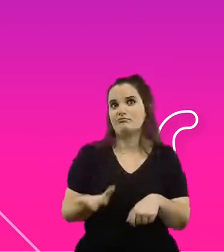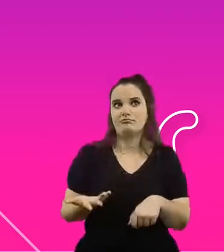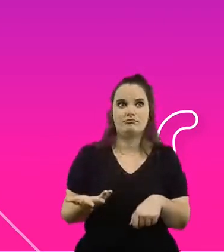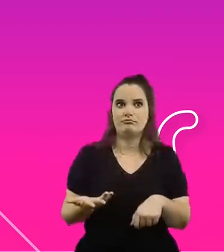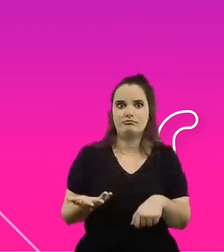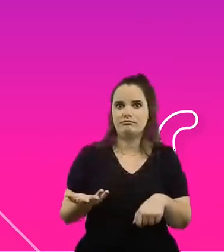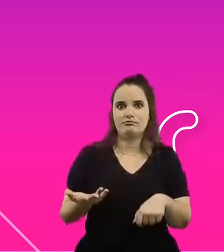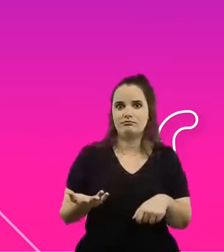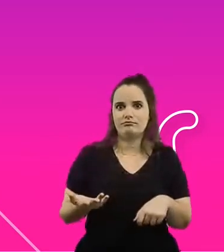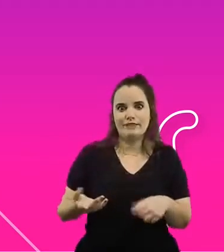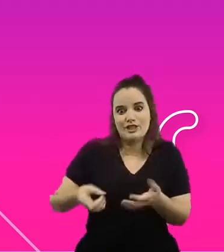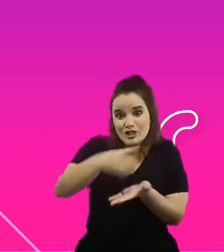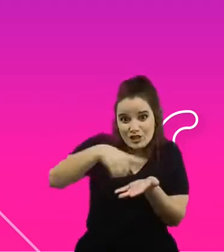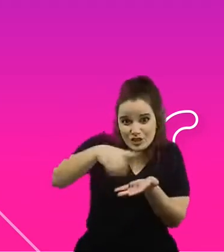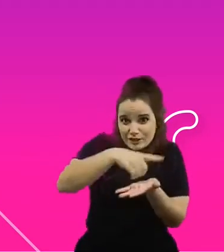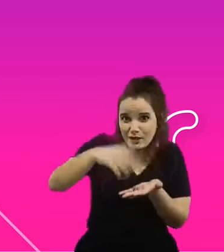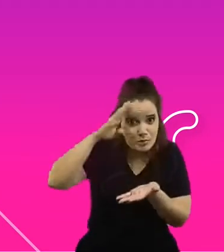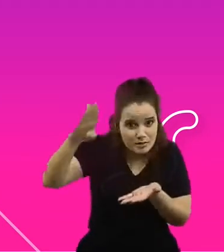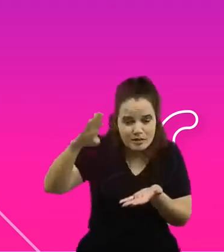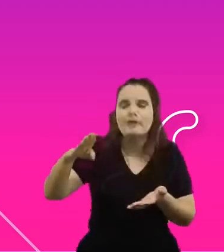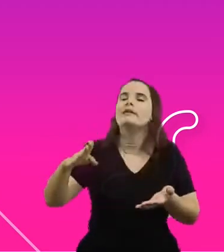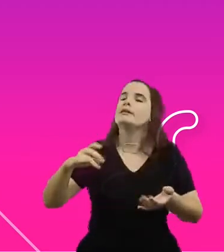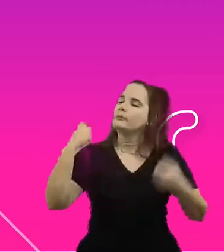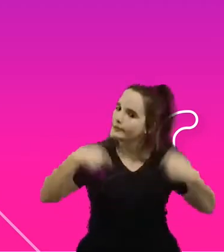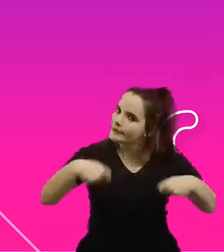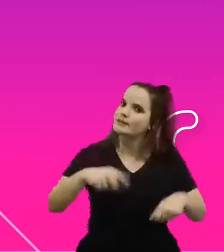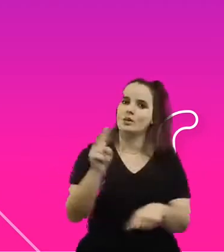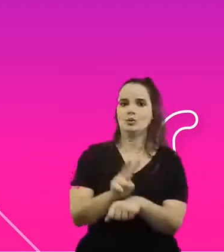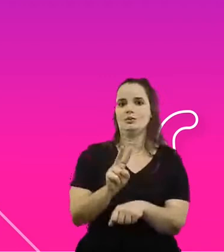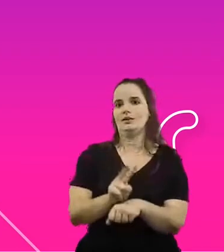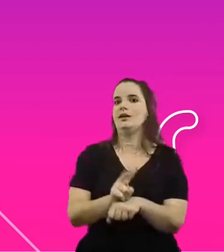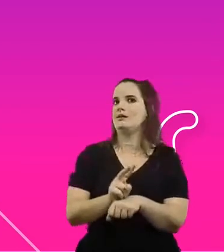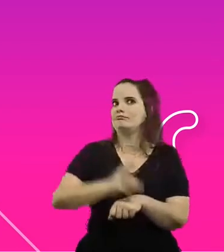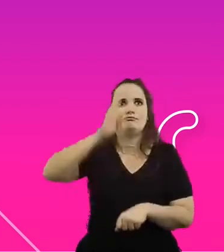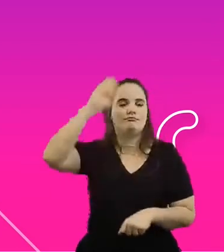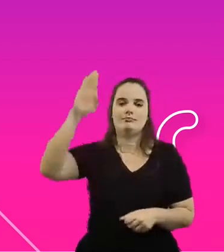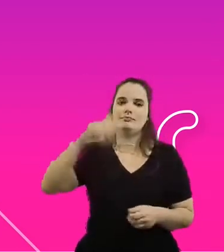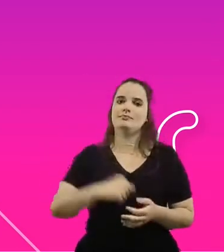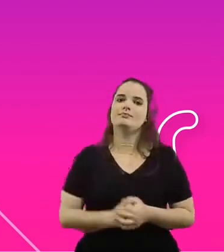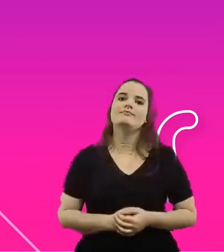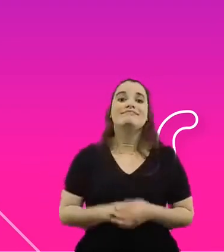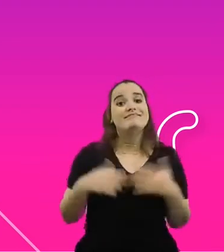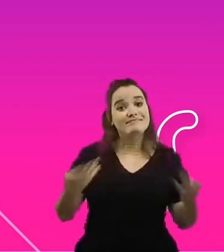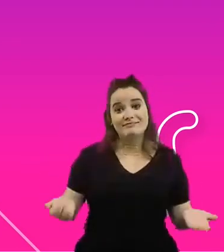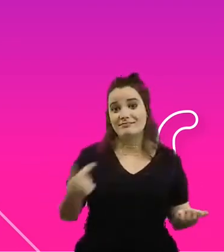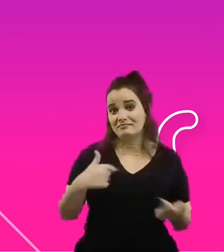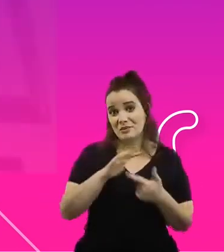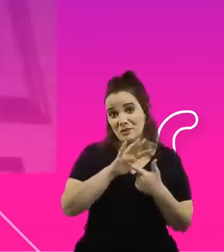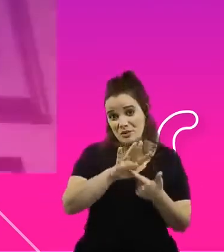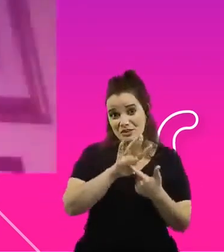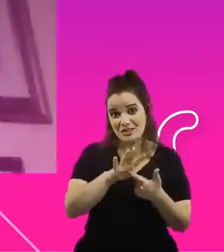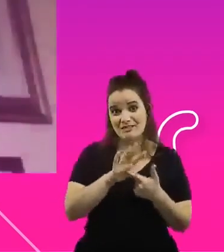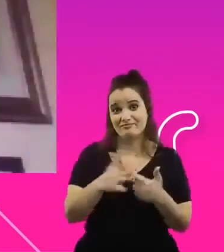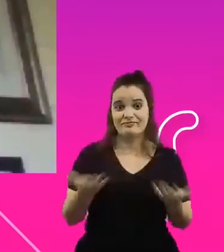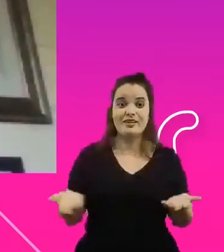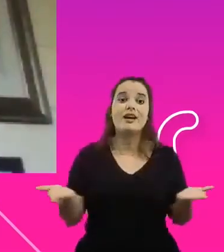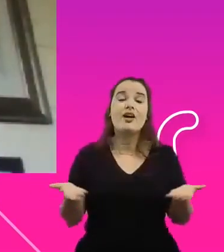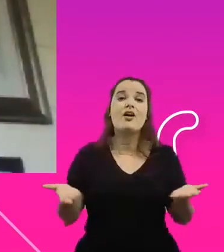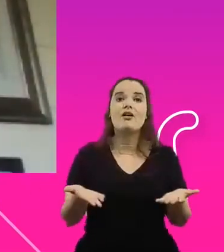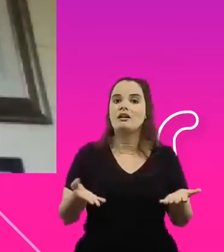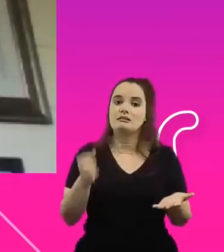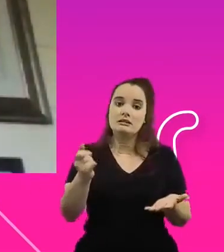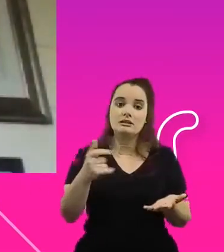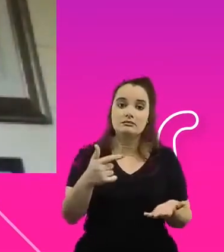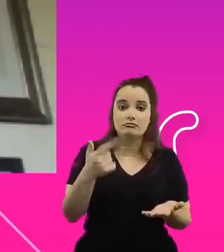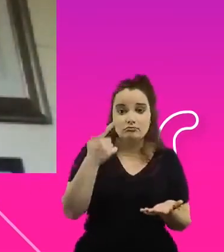digitalizado. Então, era basicamente isso que eu tinha para trazer hoje, tá? E queria abrir para perguntas aqui para